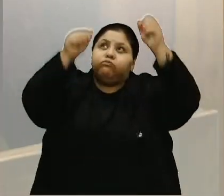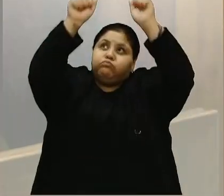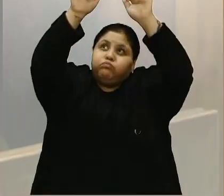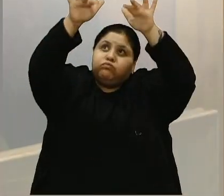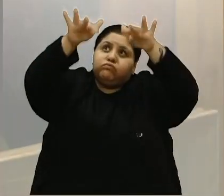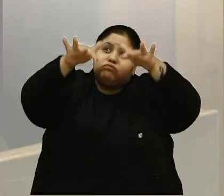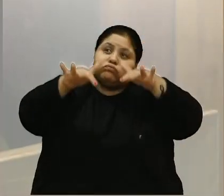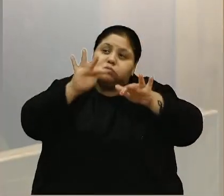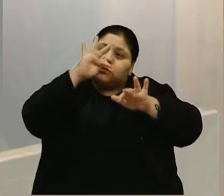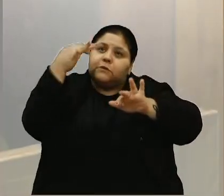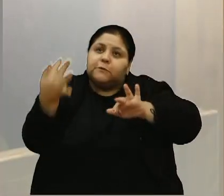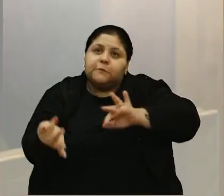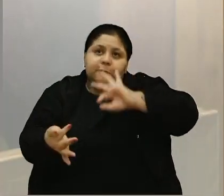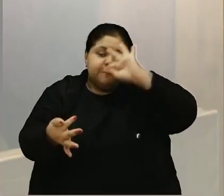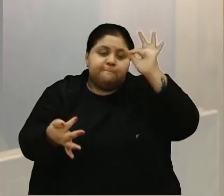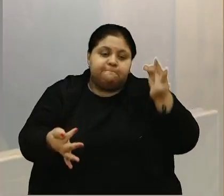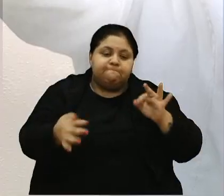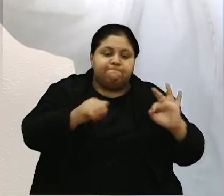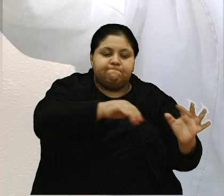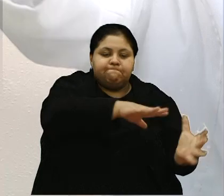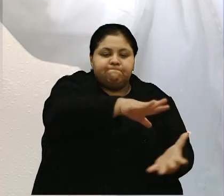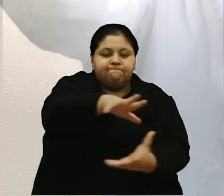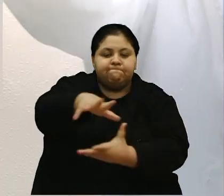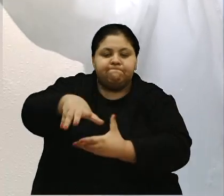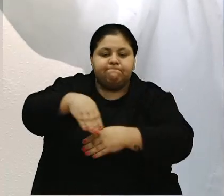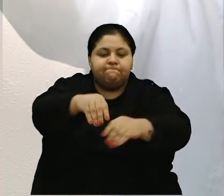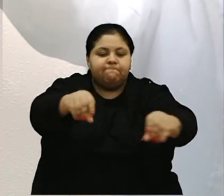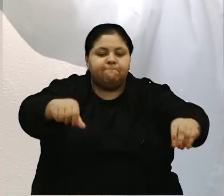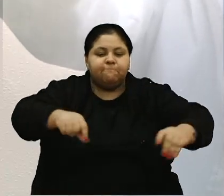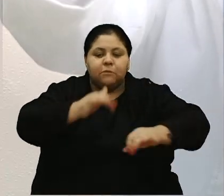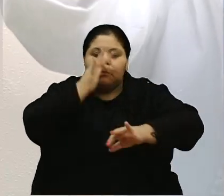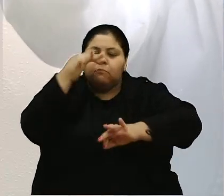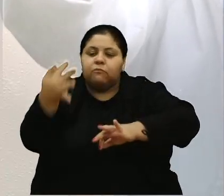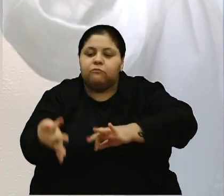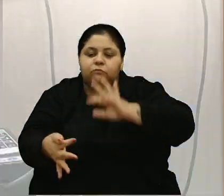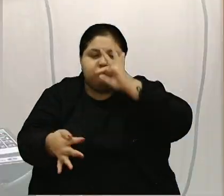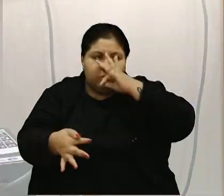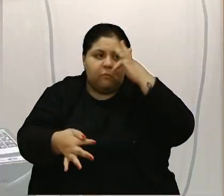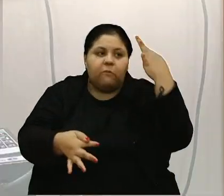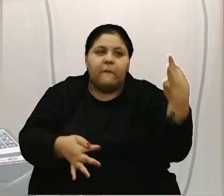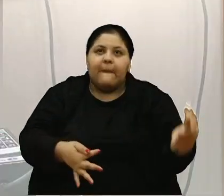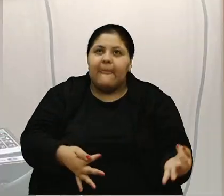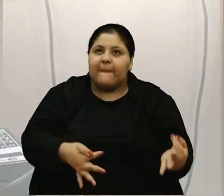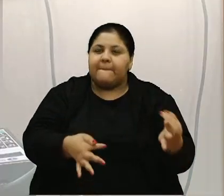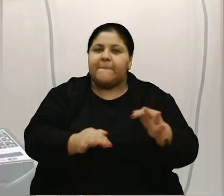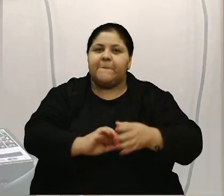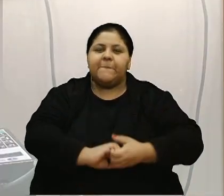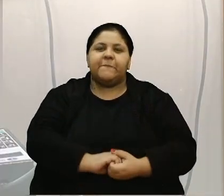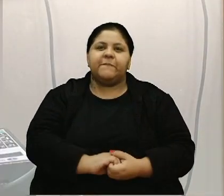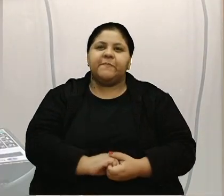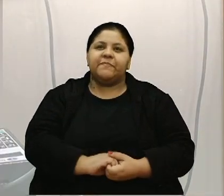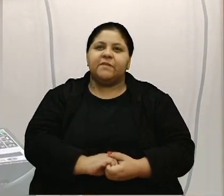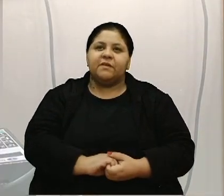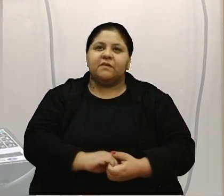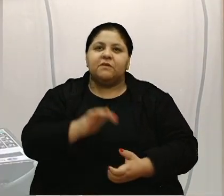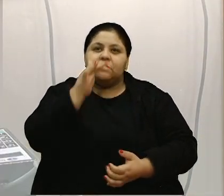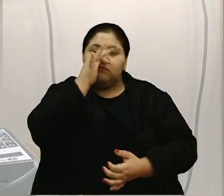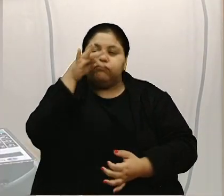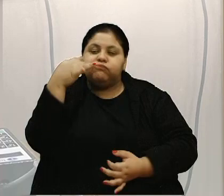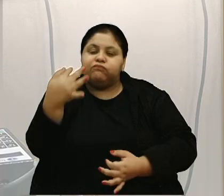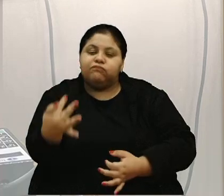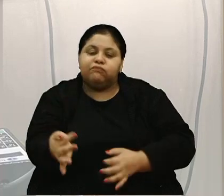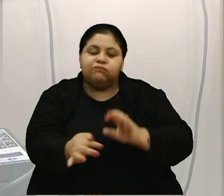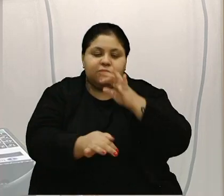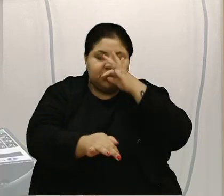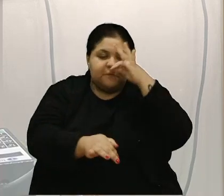céu, cá na terra. Oi, tá caindo flor, tá caindo flor,